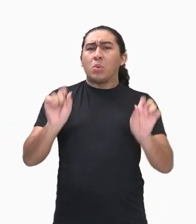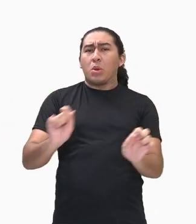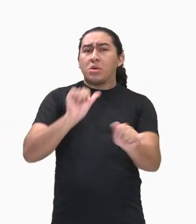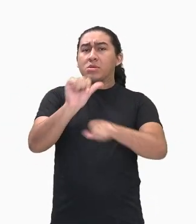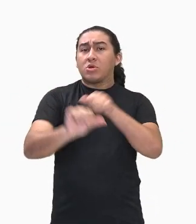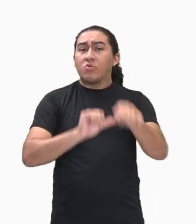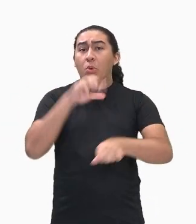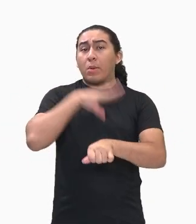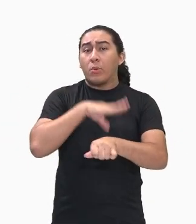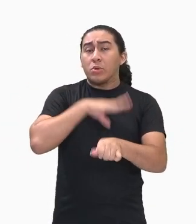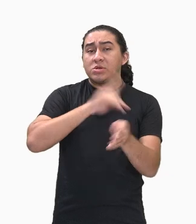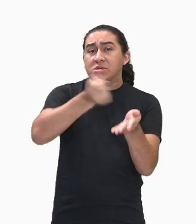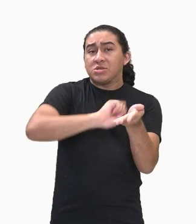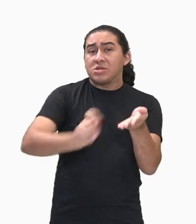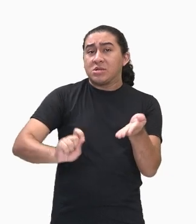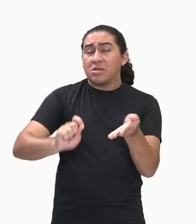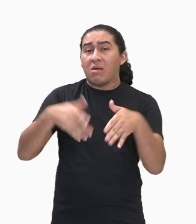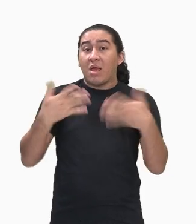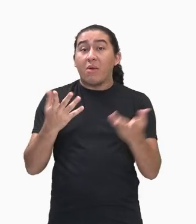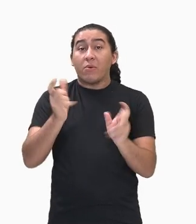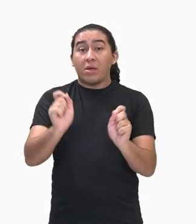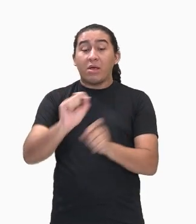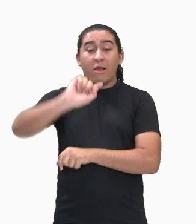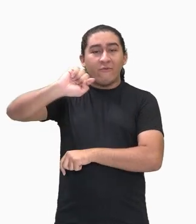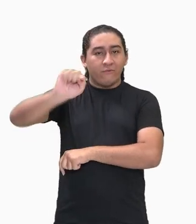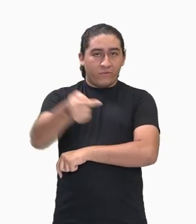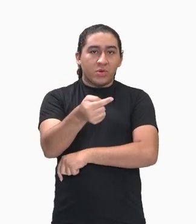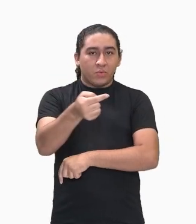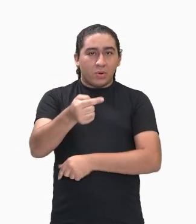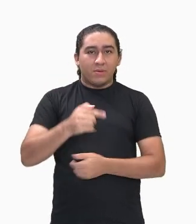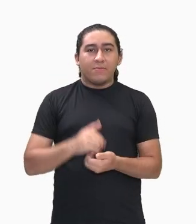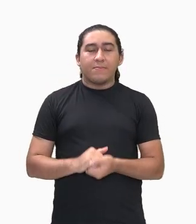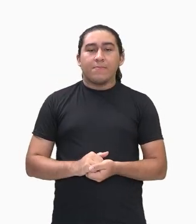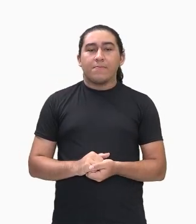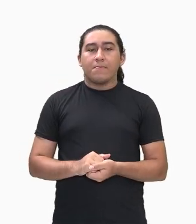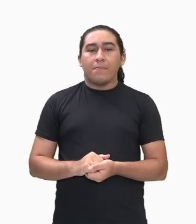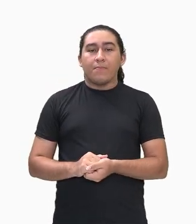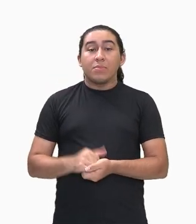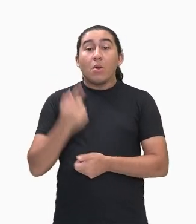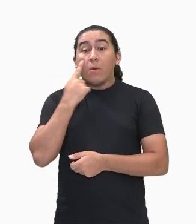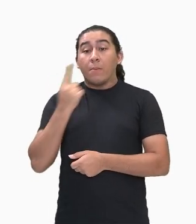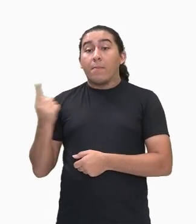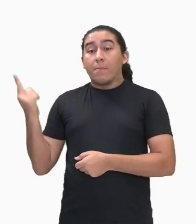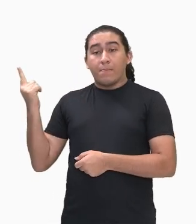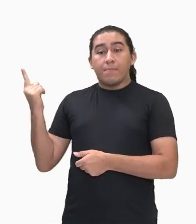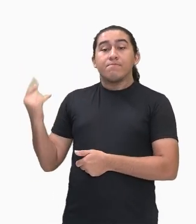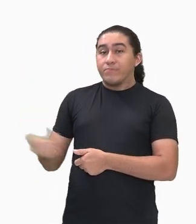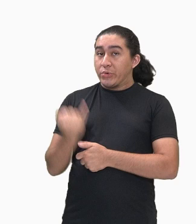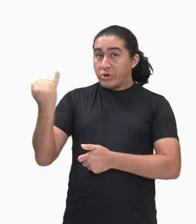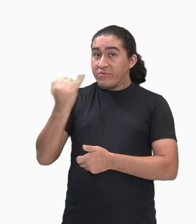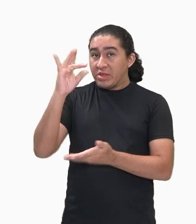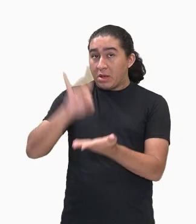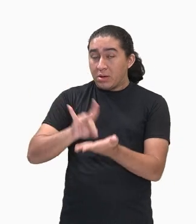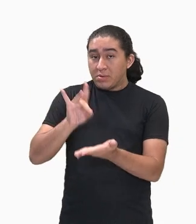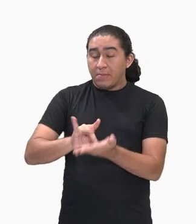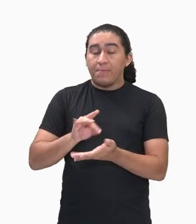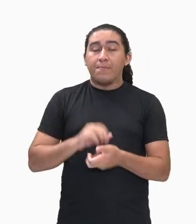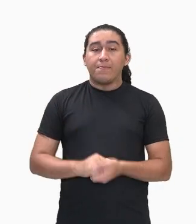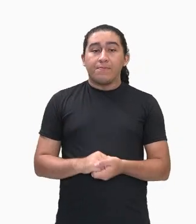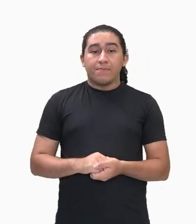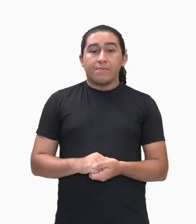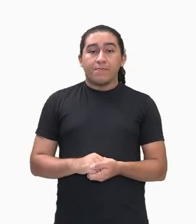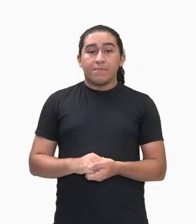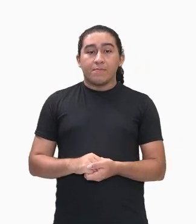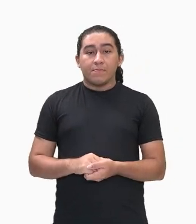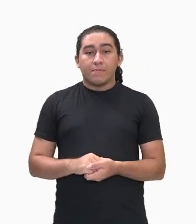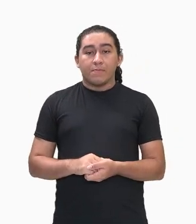mudou aí? A posição da vírgula, aí foi muito importante. Então, não